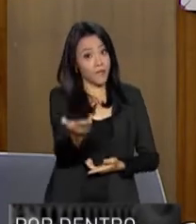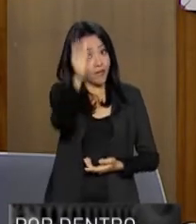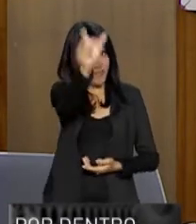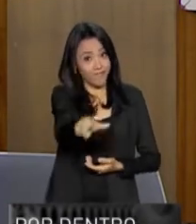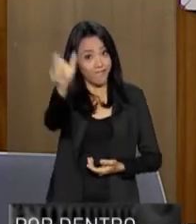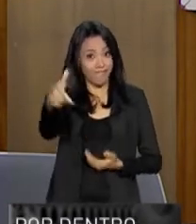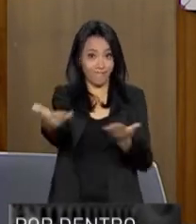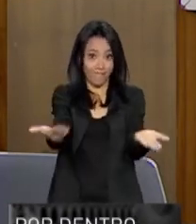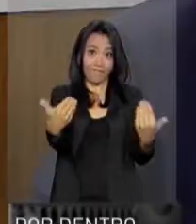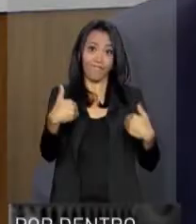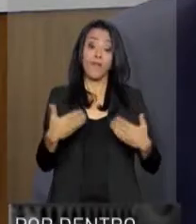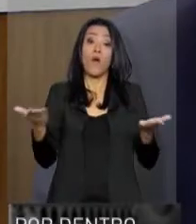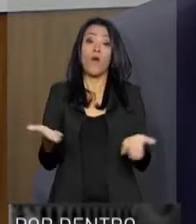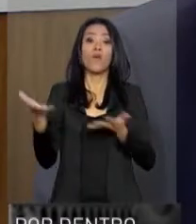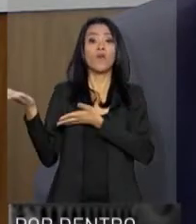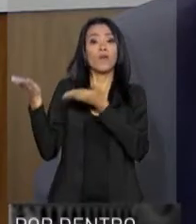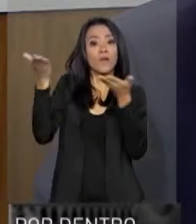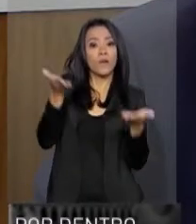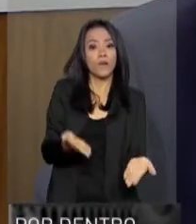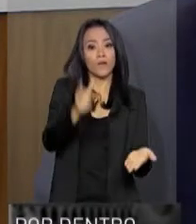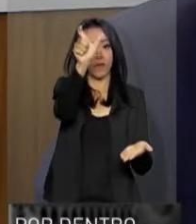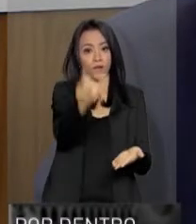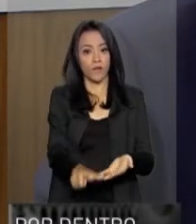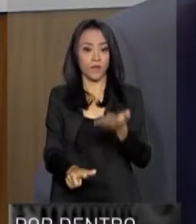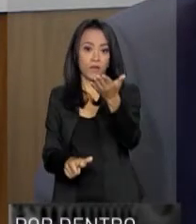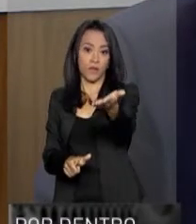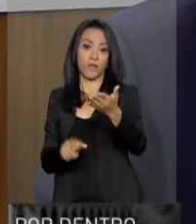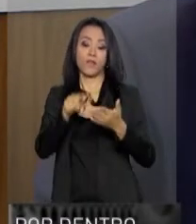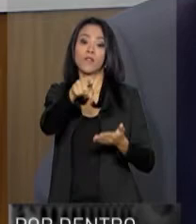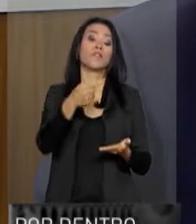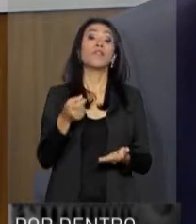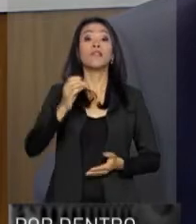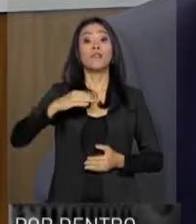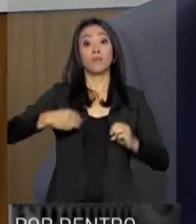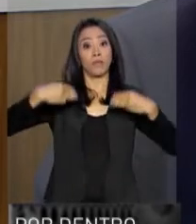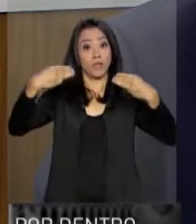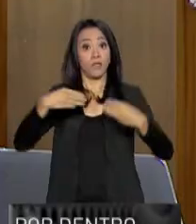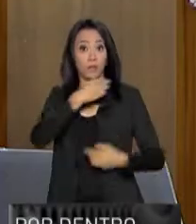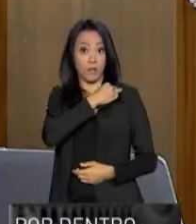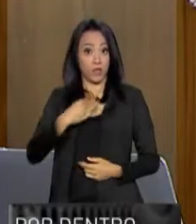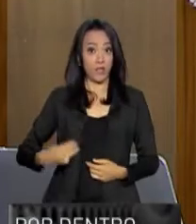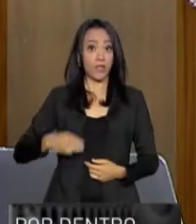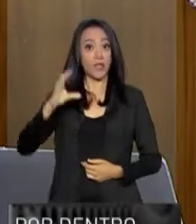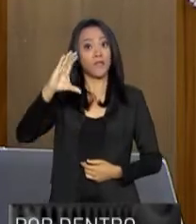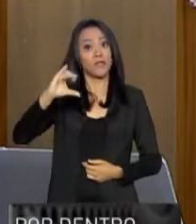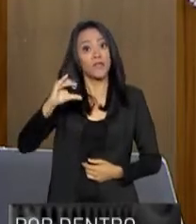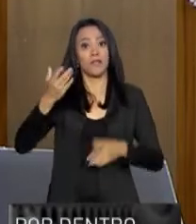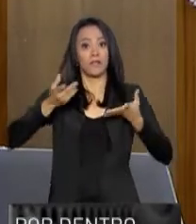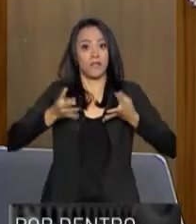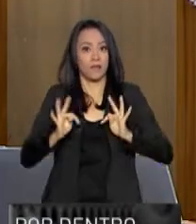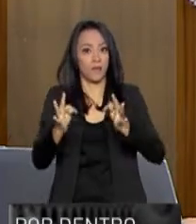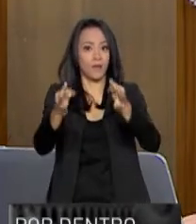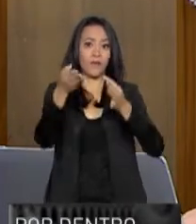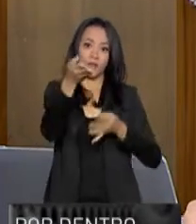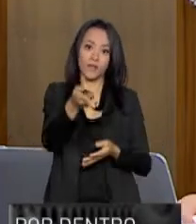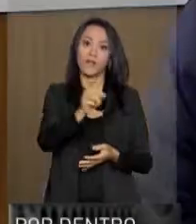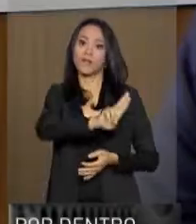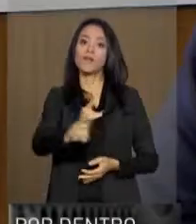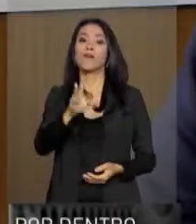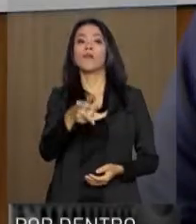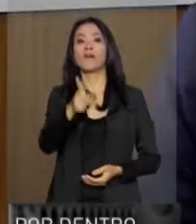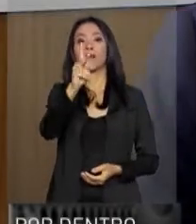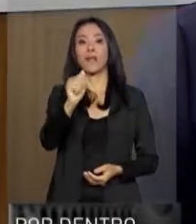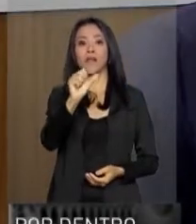aqui no estúdio o ministro da ciência tecnologia e inovações e comunicações gilberto kassab ela ministro seja muito bem-vindo bom dia bom dia